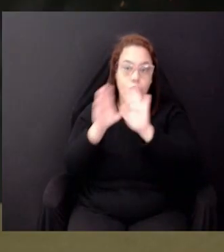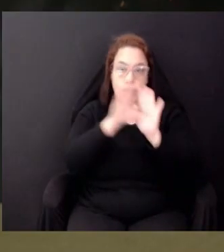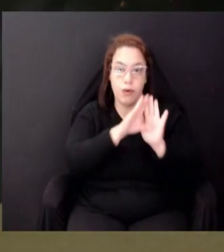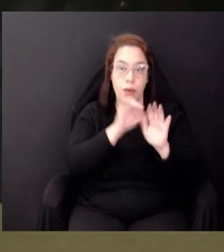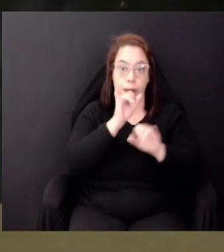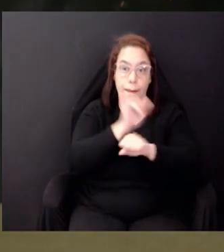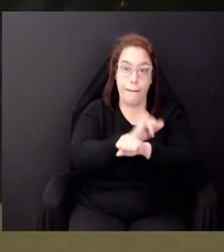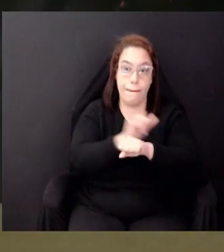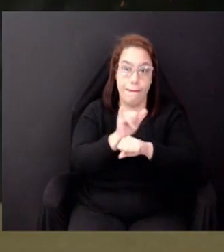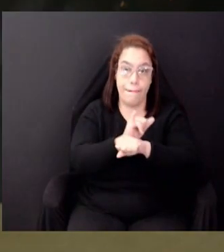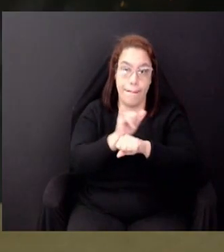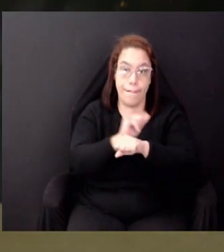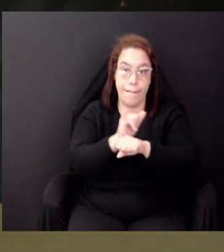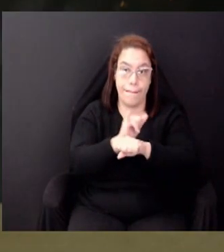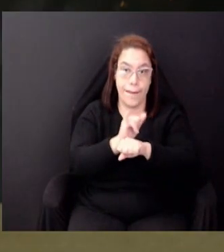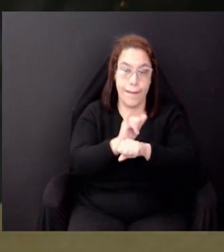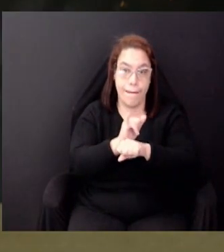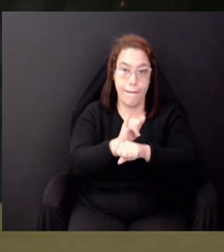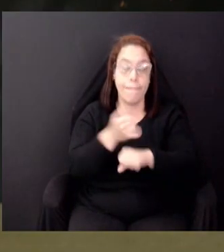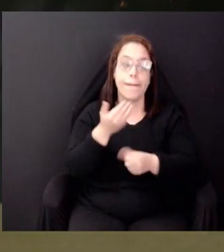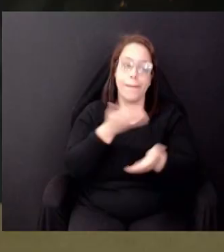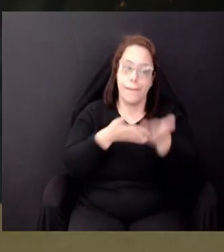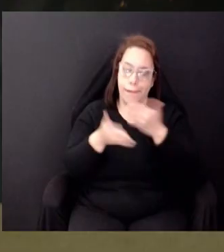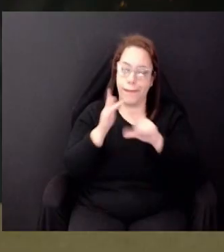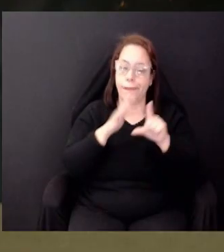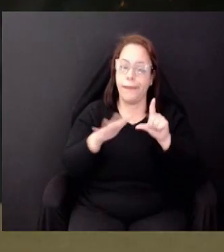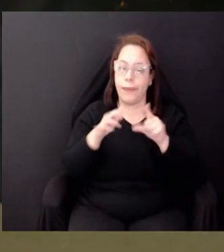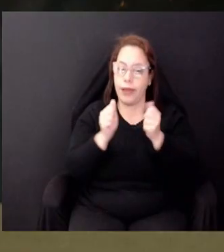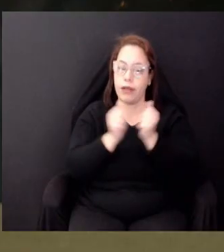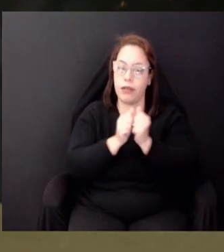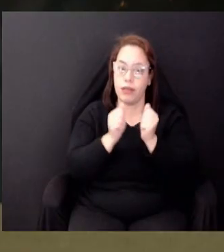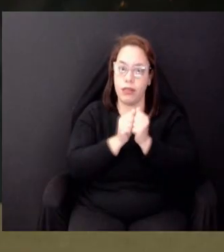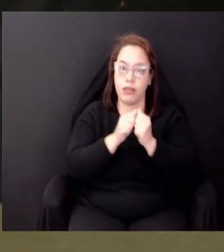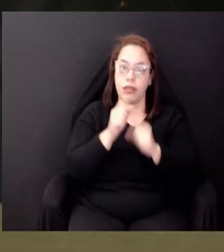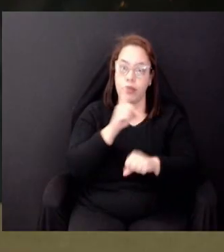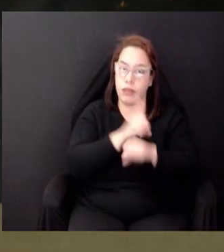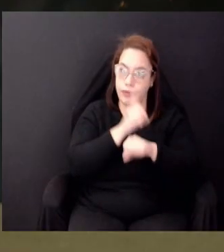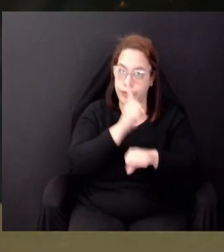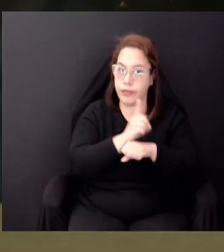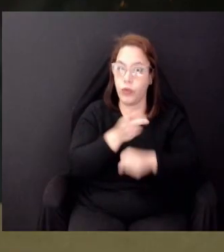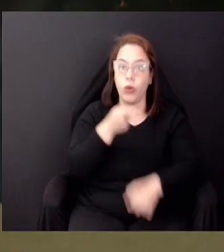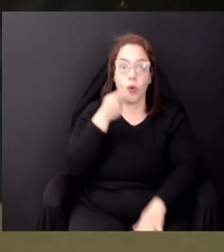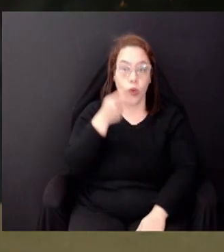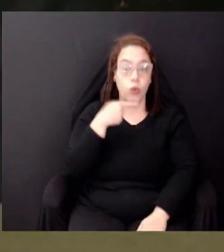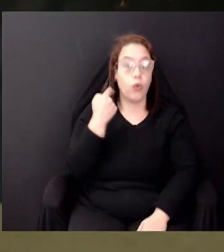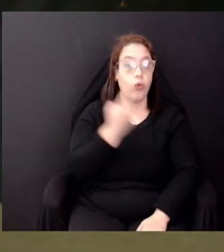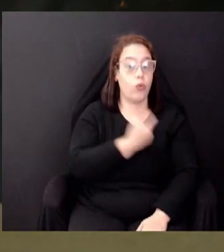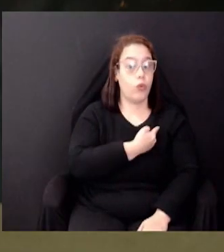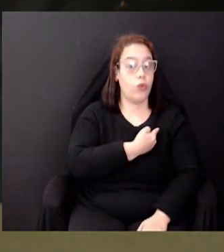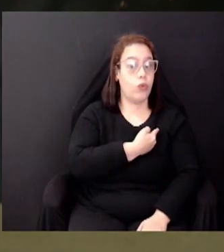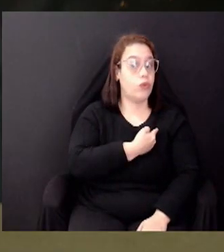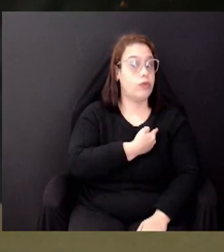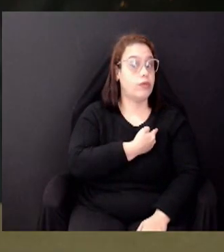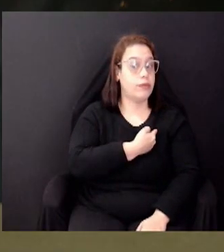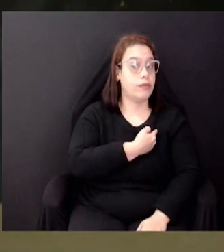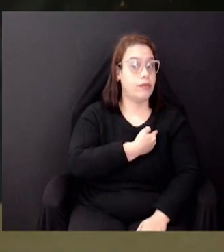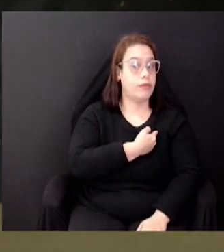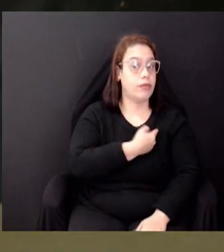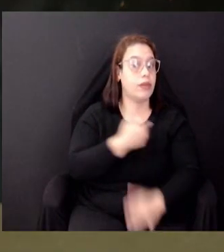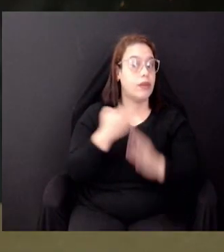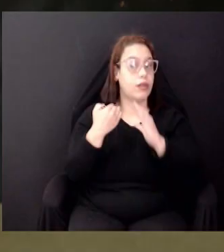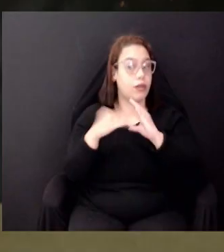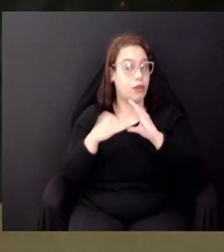também repassa para a galera que trabalha com você, porque a doutora aqui, ela falou para a gente sobre essa questão aí das mensagens